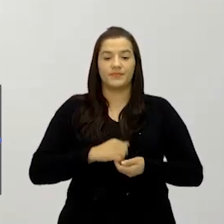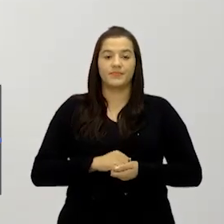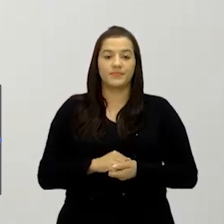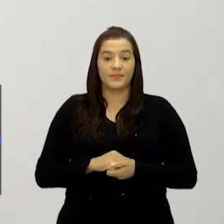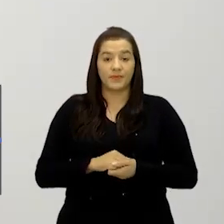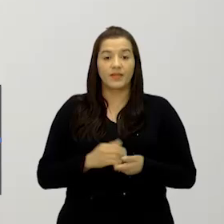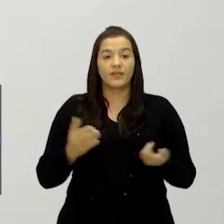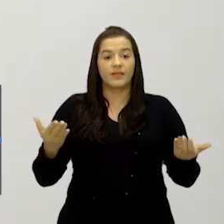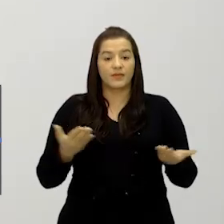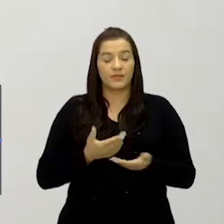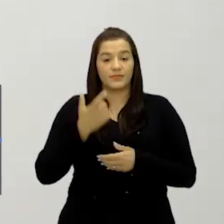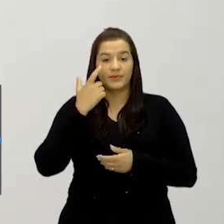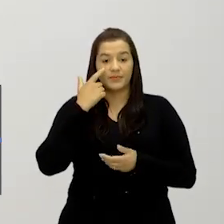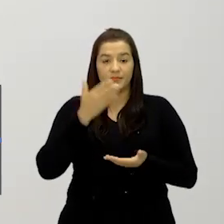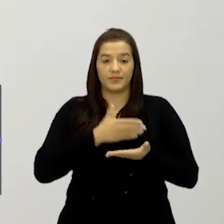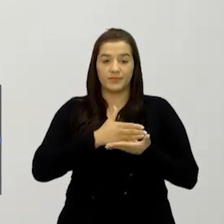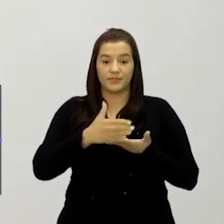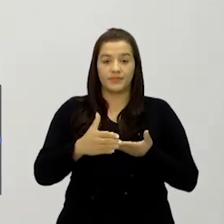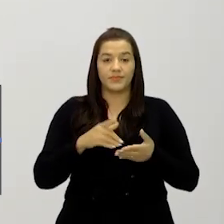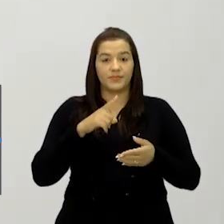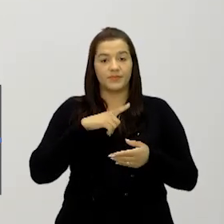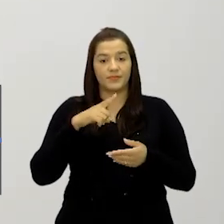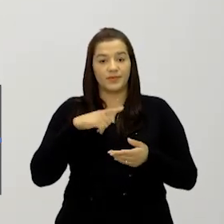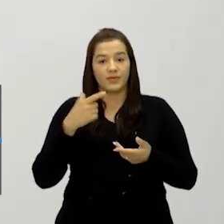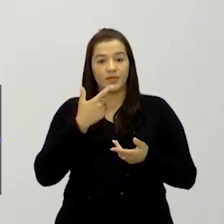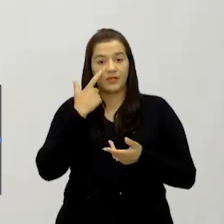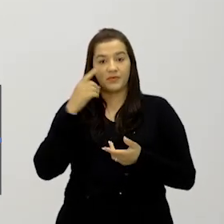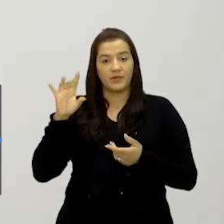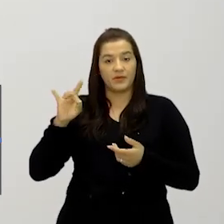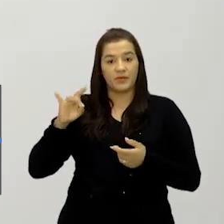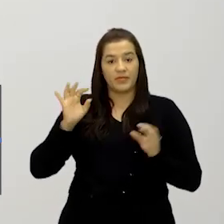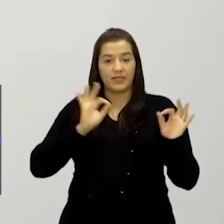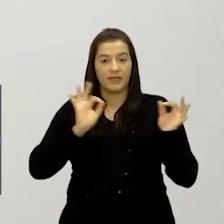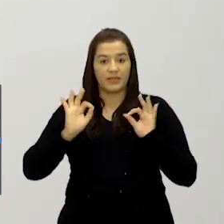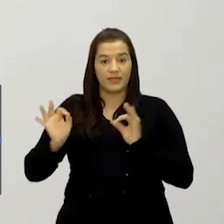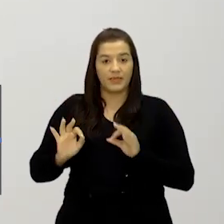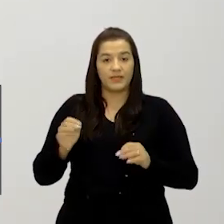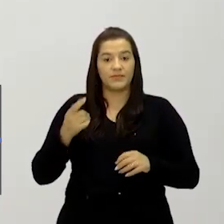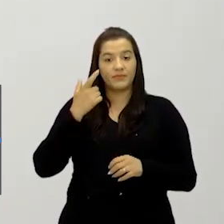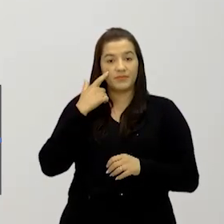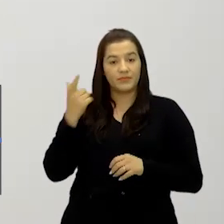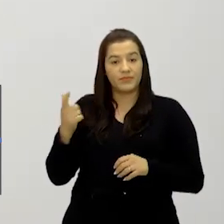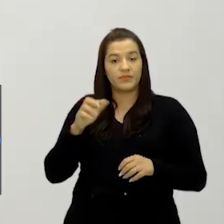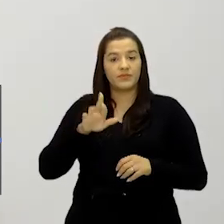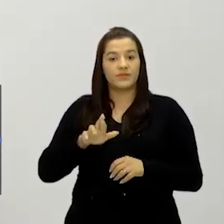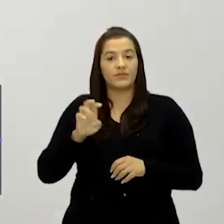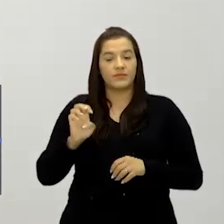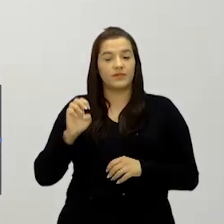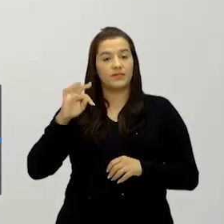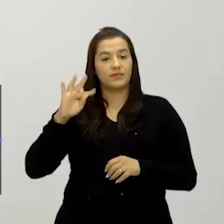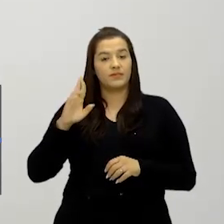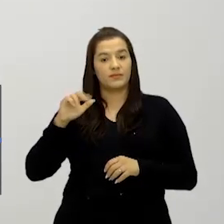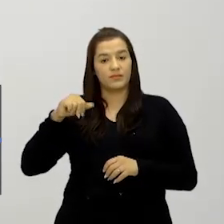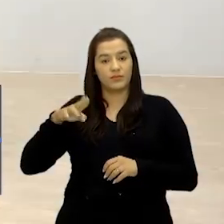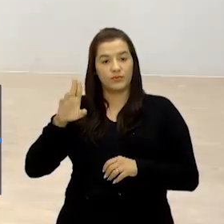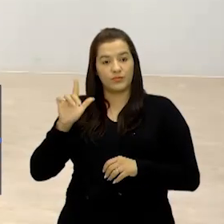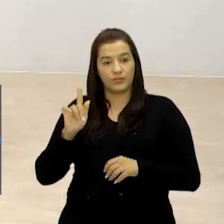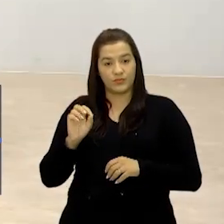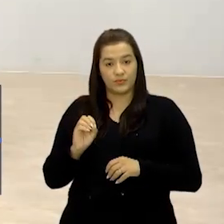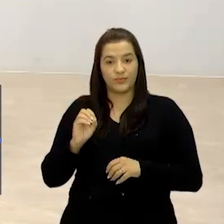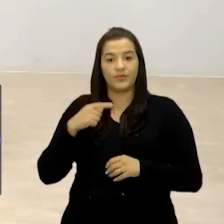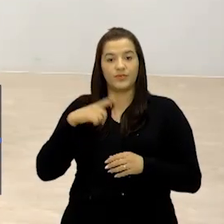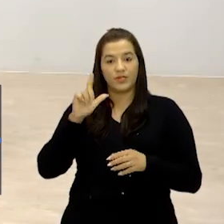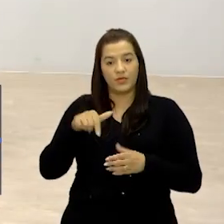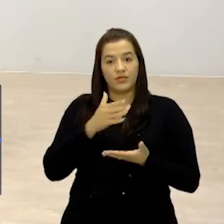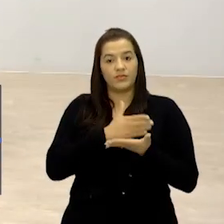ver. Tony, ó, eu começaria, sem olhar a colinha que o professor Osmar deu, pelo retângulo de borda redonda. Já que é o início, né? É